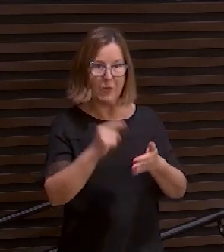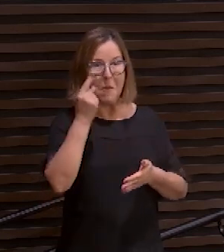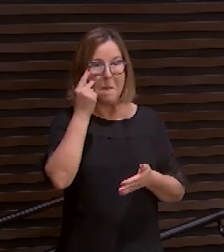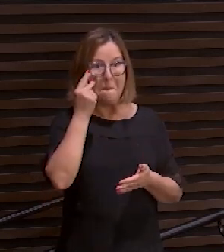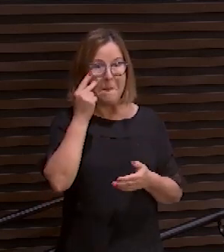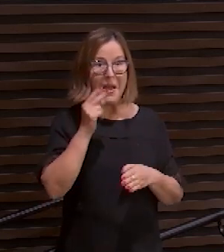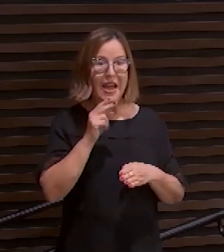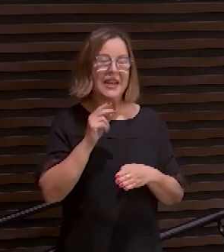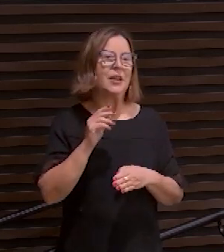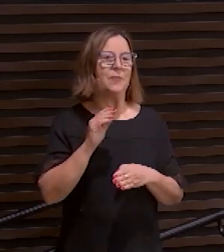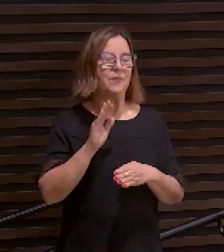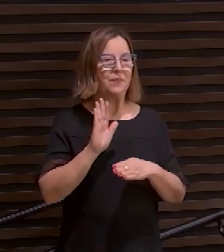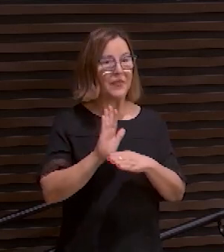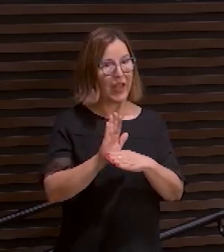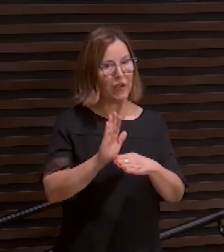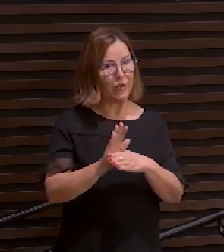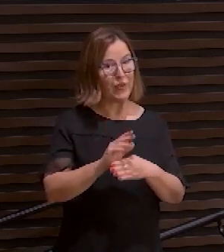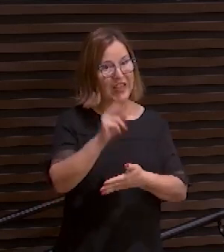mão,